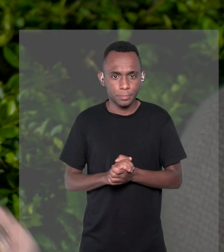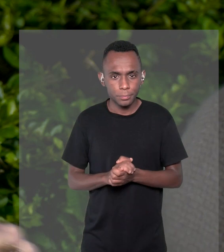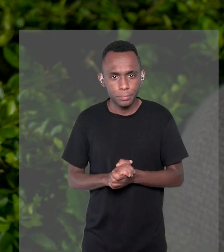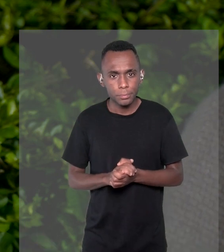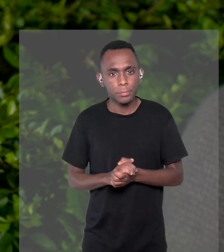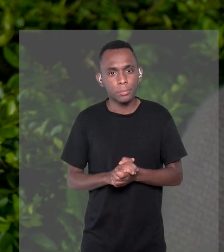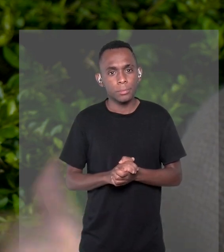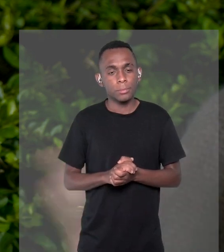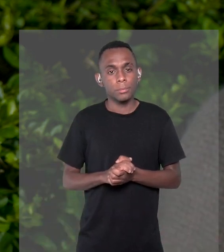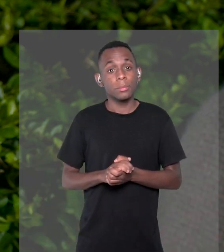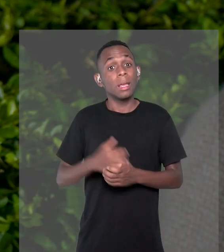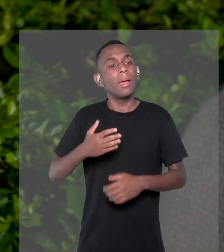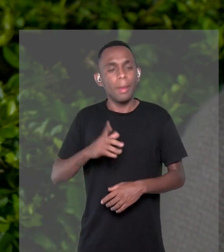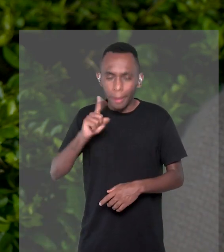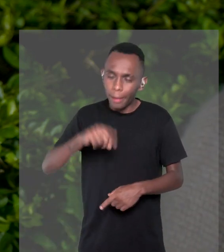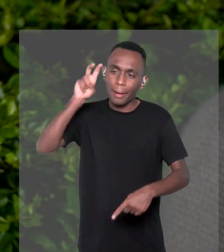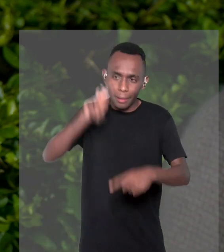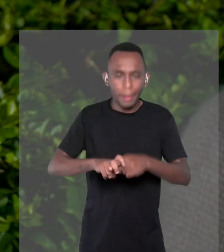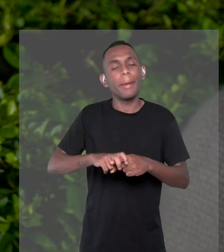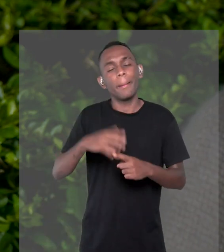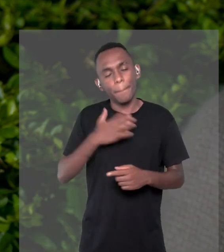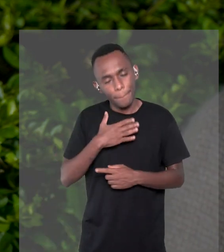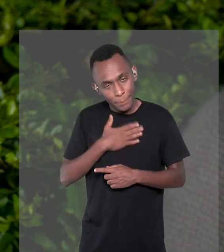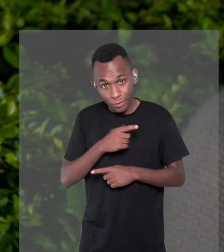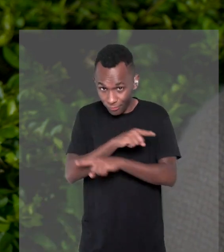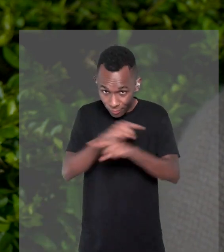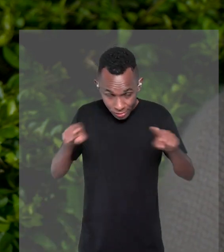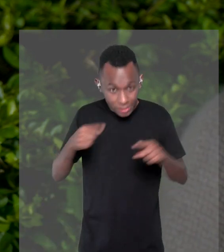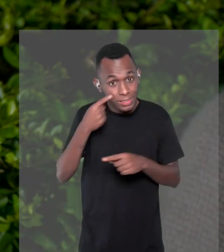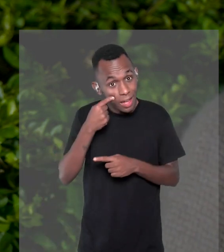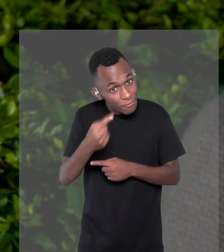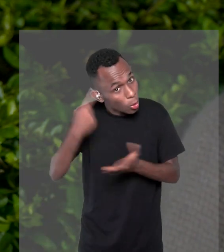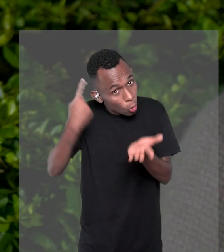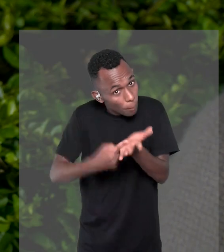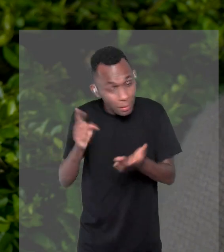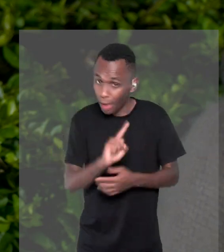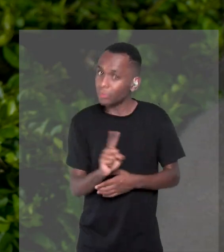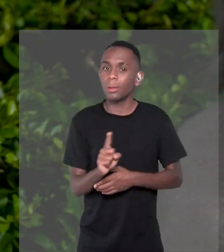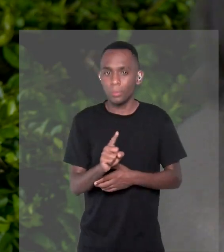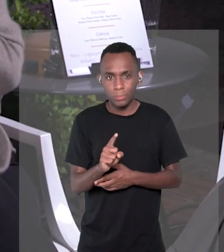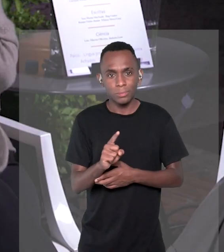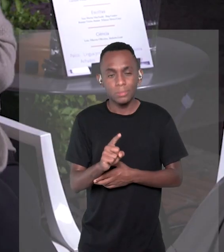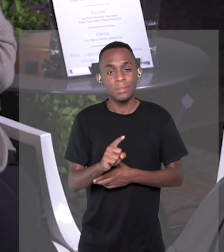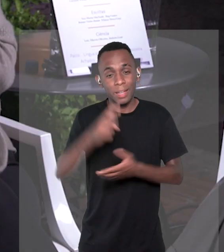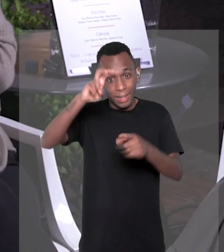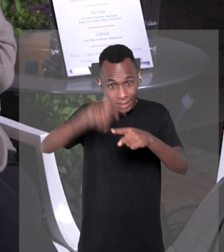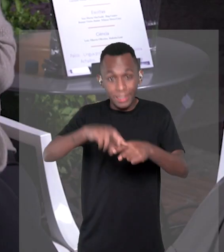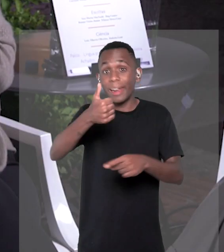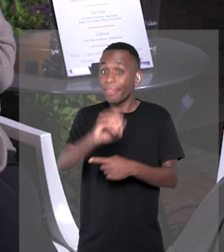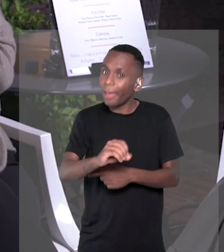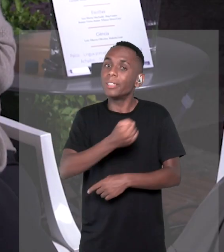eu citei uma passagem do Rui Barbosa, que é um dos criadores da academia, que no discurso que... É a cadeira